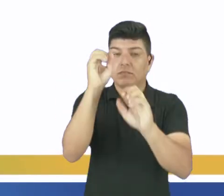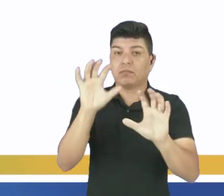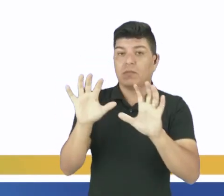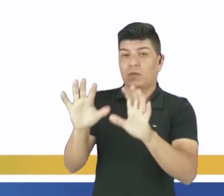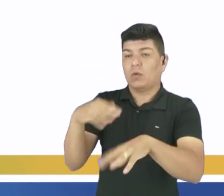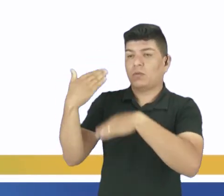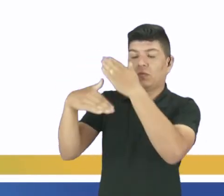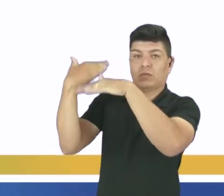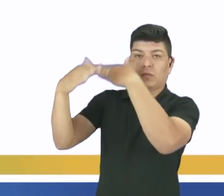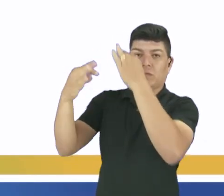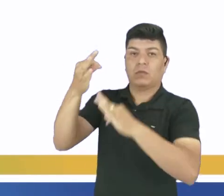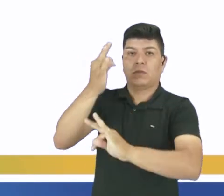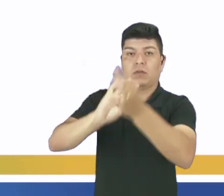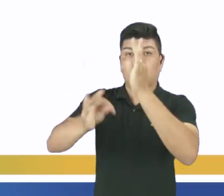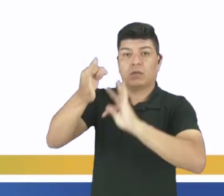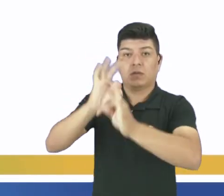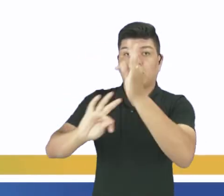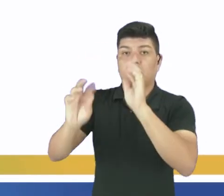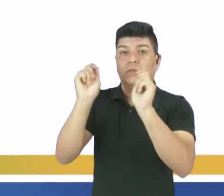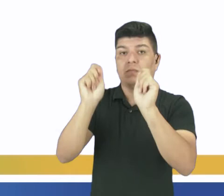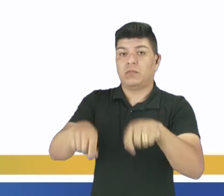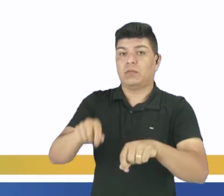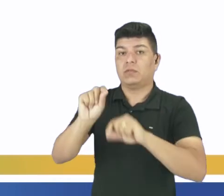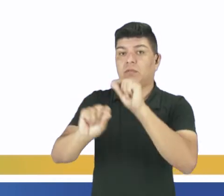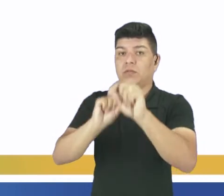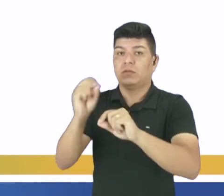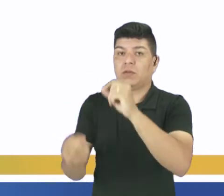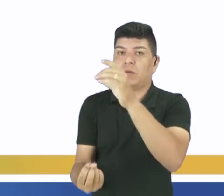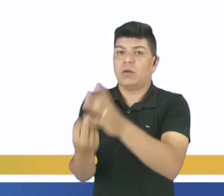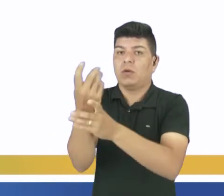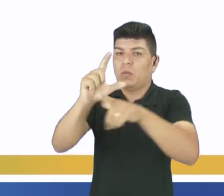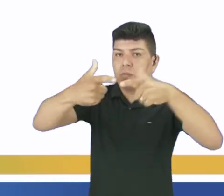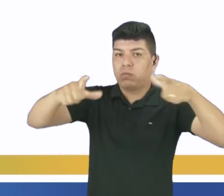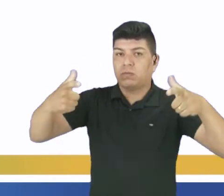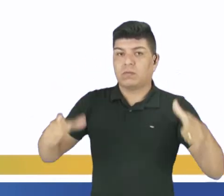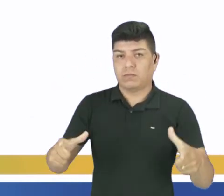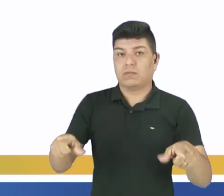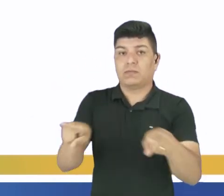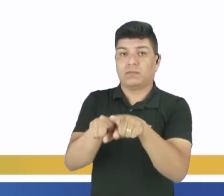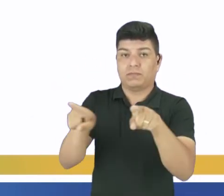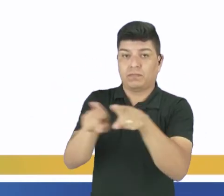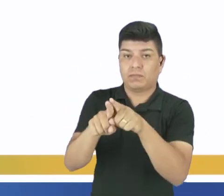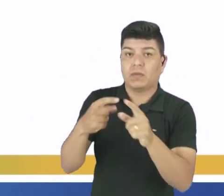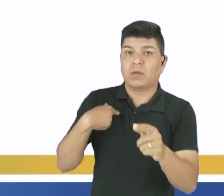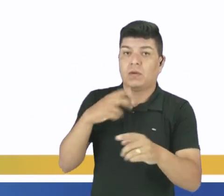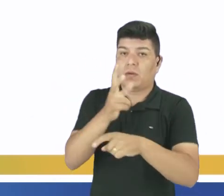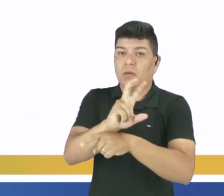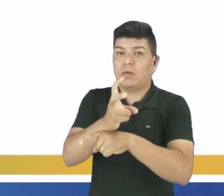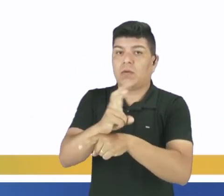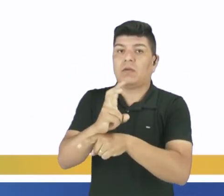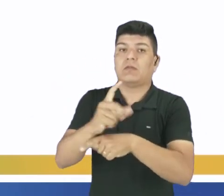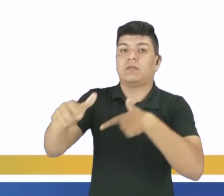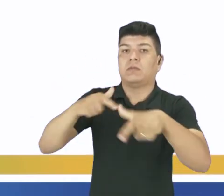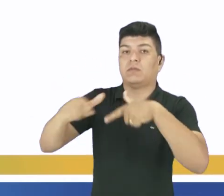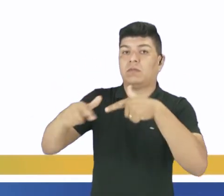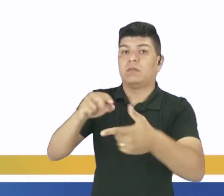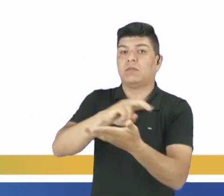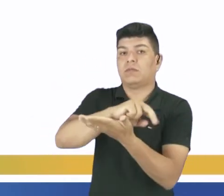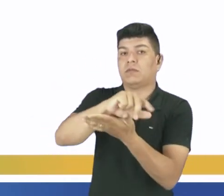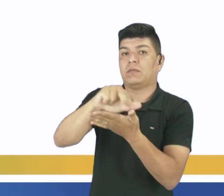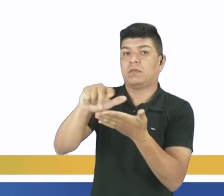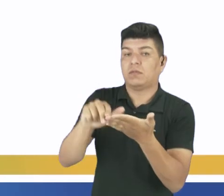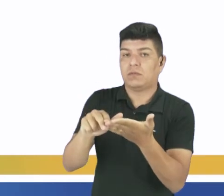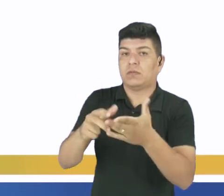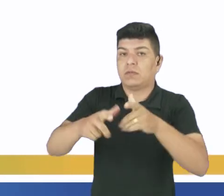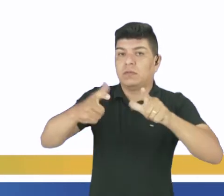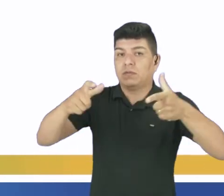consideração o desenvolvimento tecnológico, ele possibilitou produção em massa, automatização do trabalho, diversos inventos